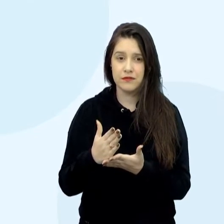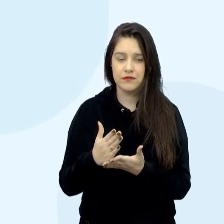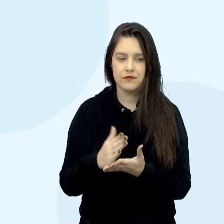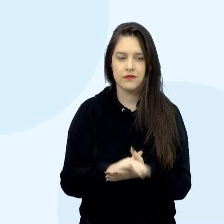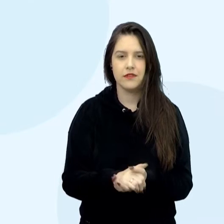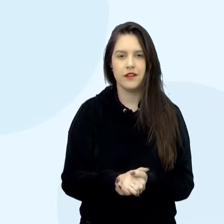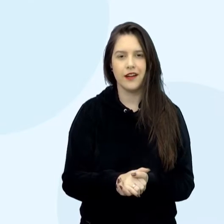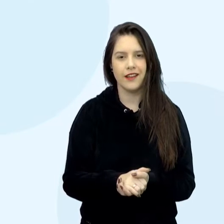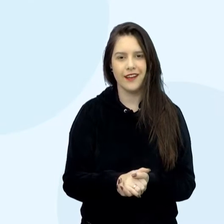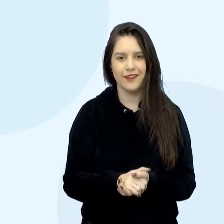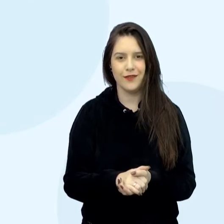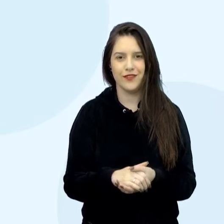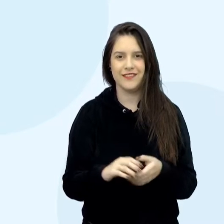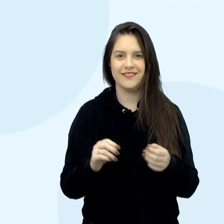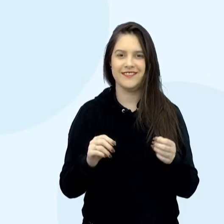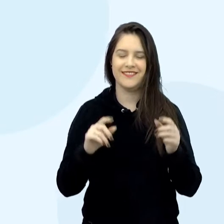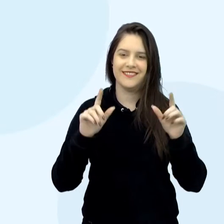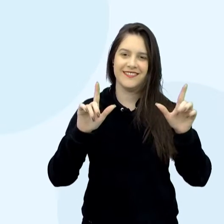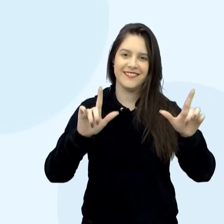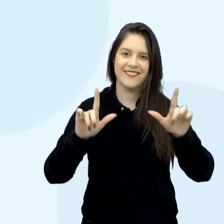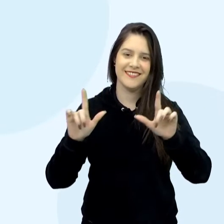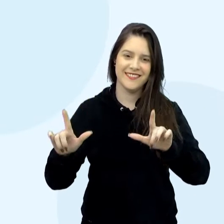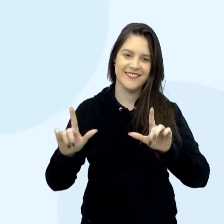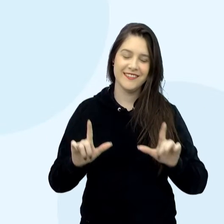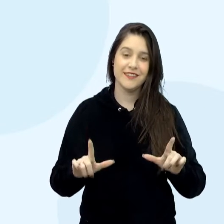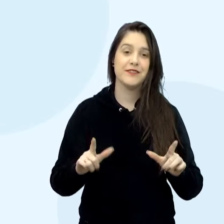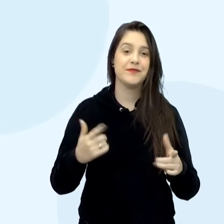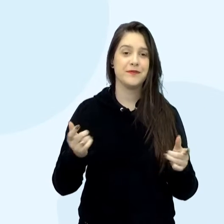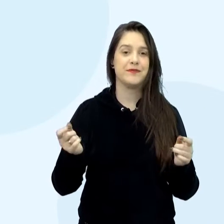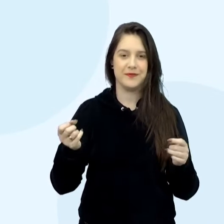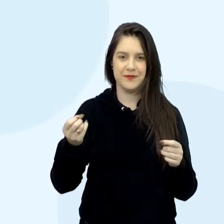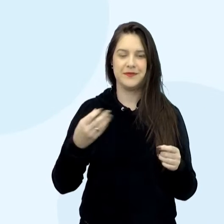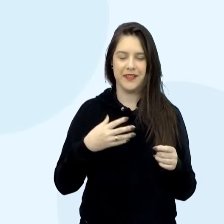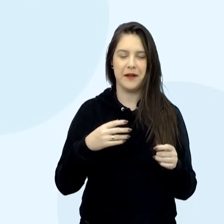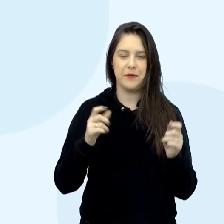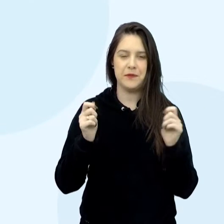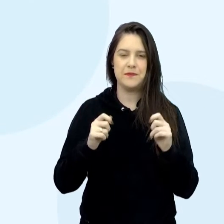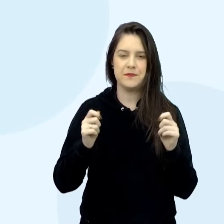a reportagem aí, que é uma reportagem